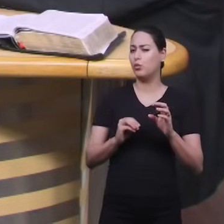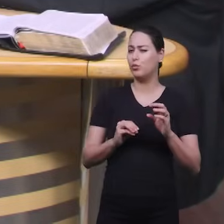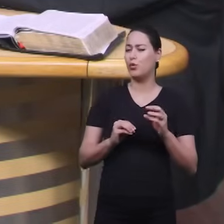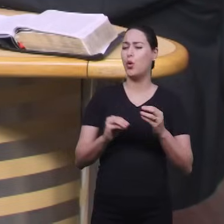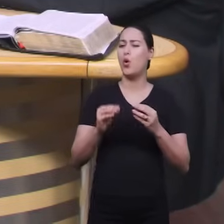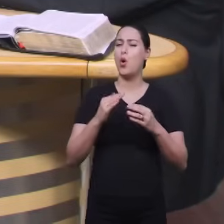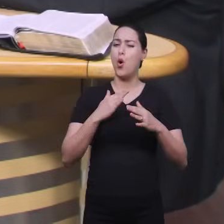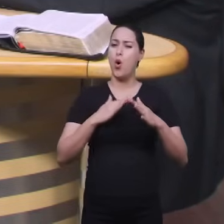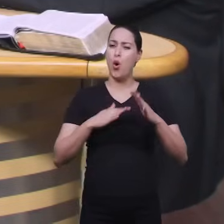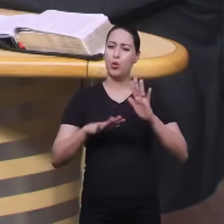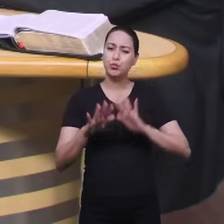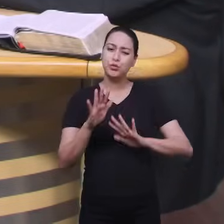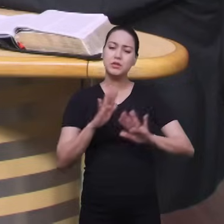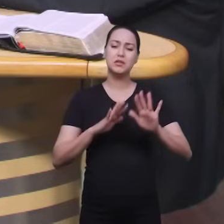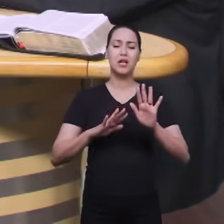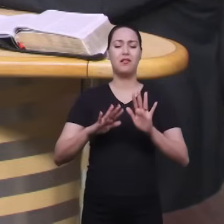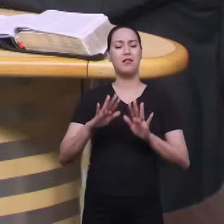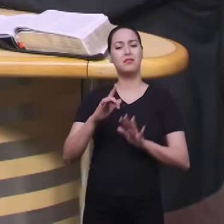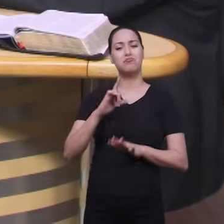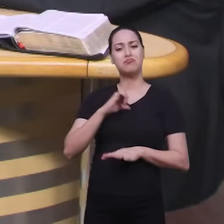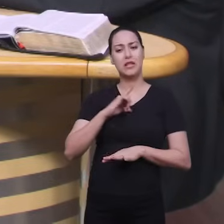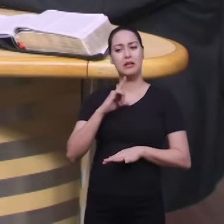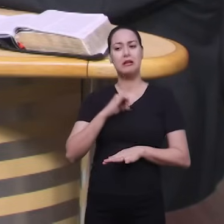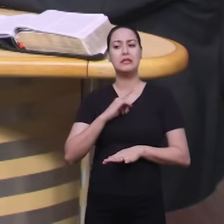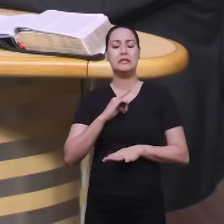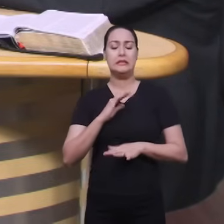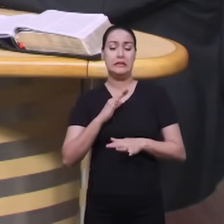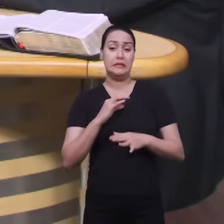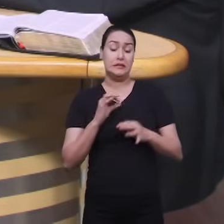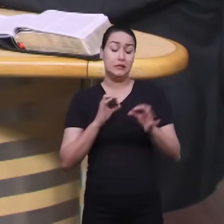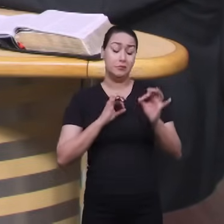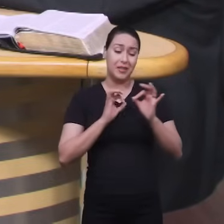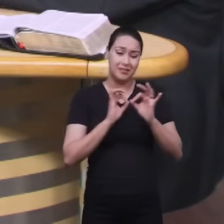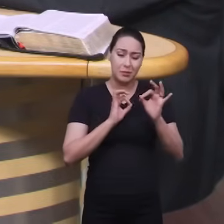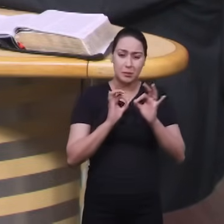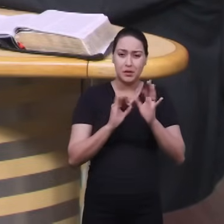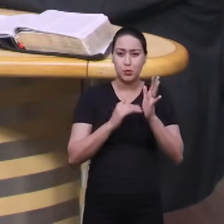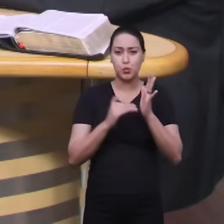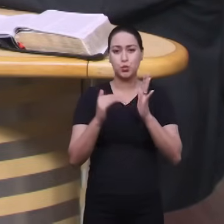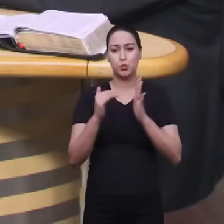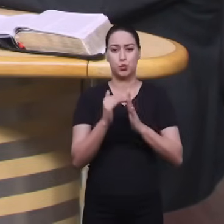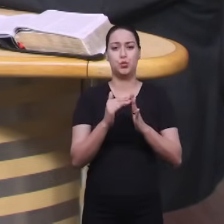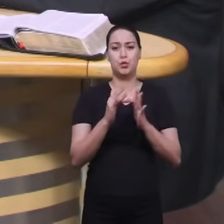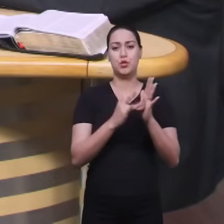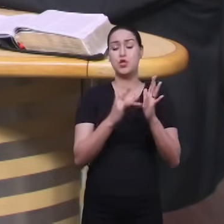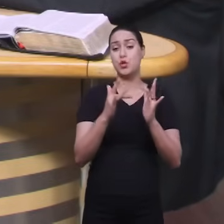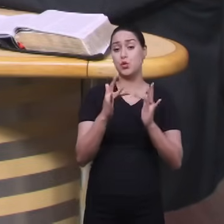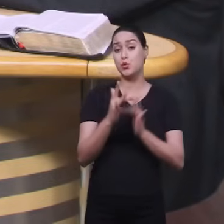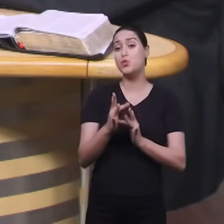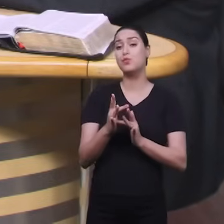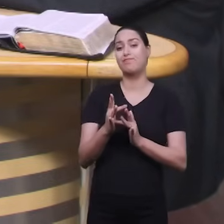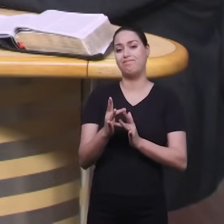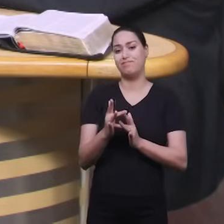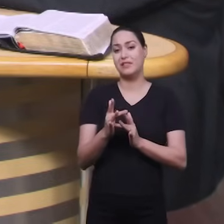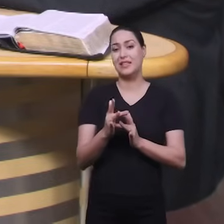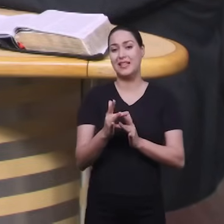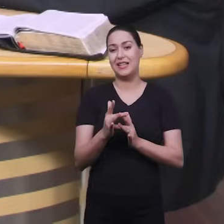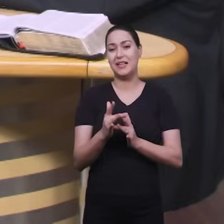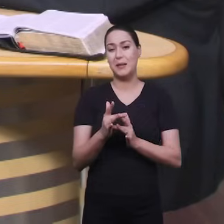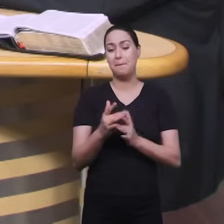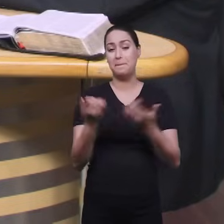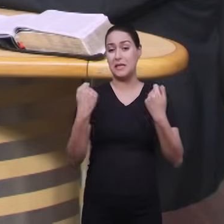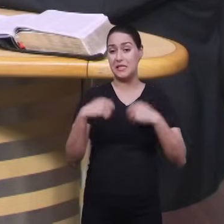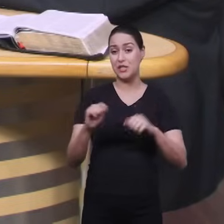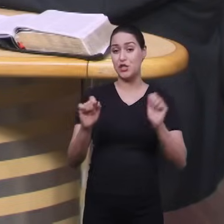não tinha ar condicionado não tinha né suspensão tinha dois carros de canela e ele